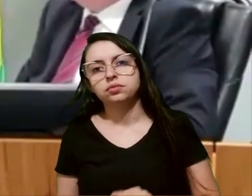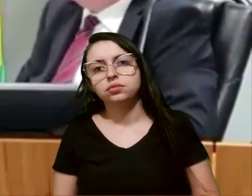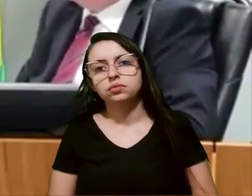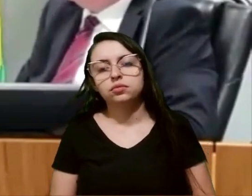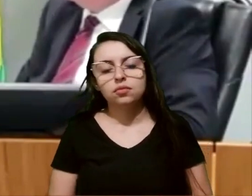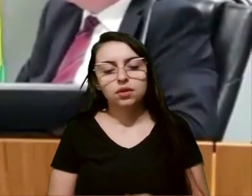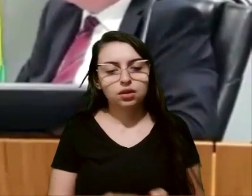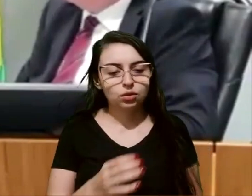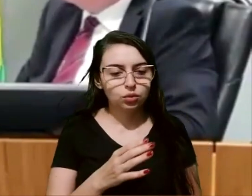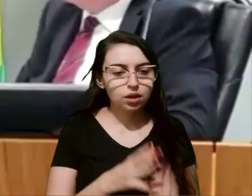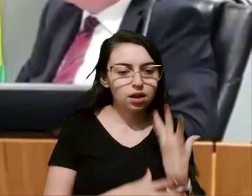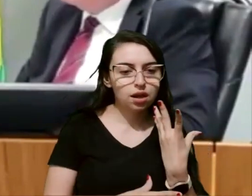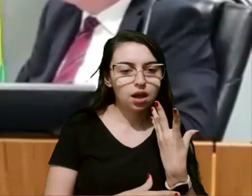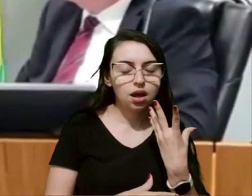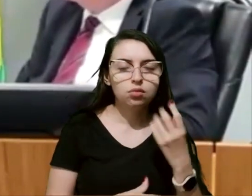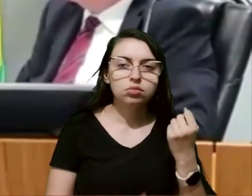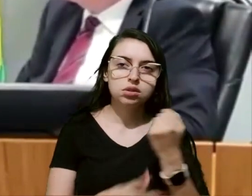de,